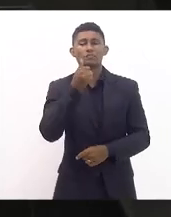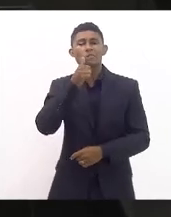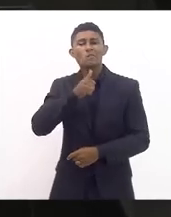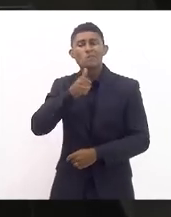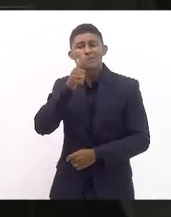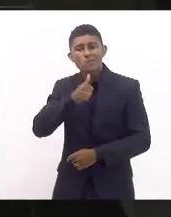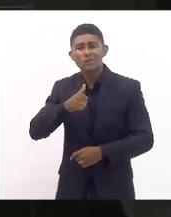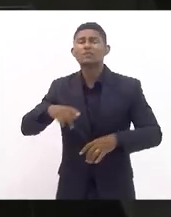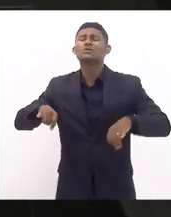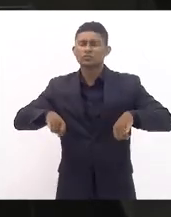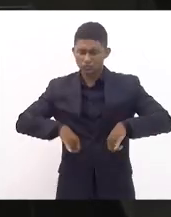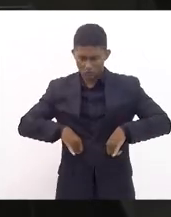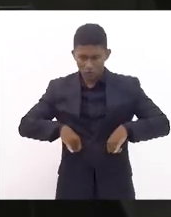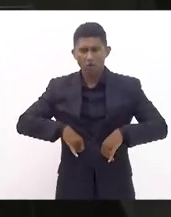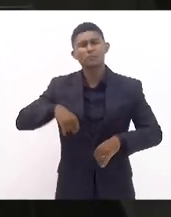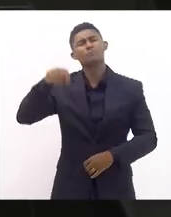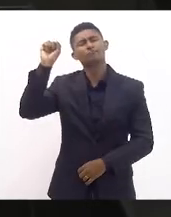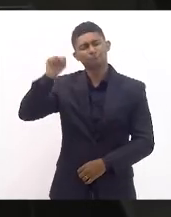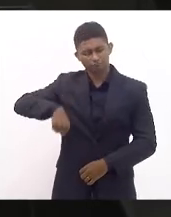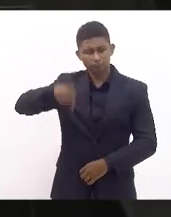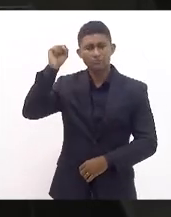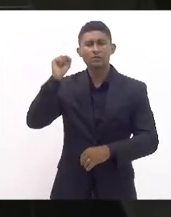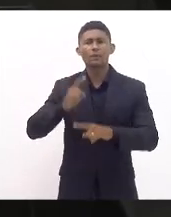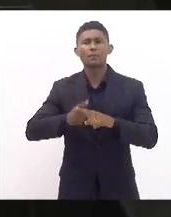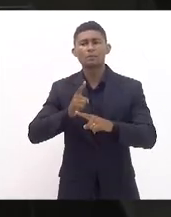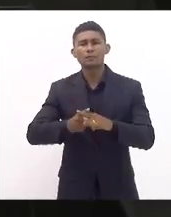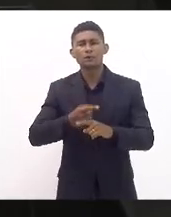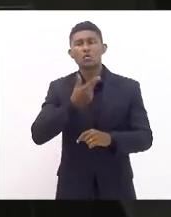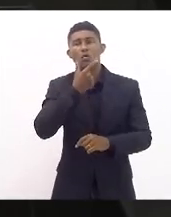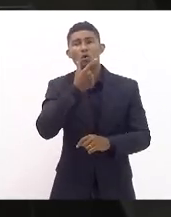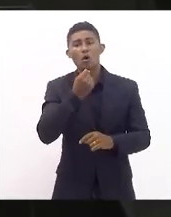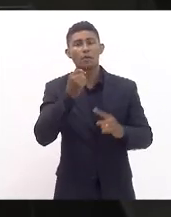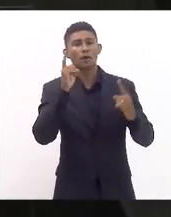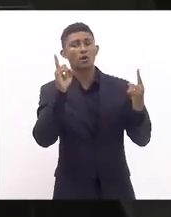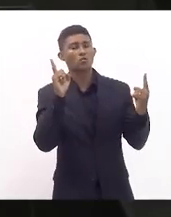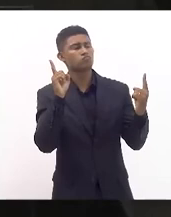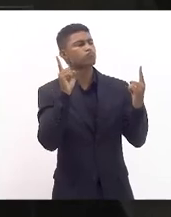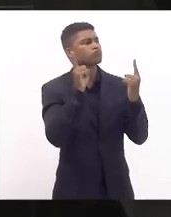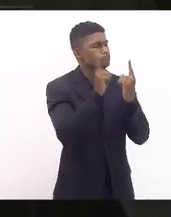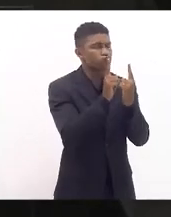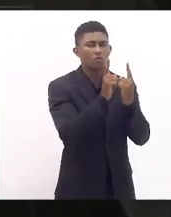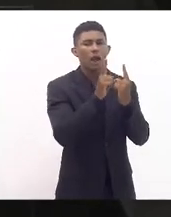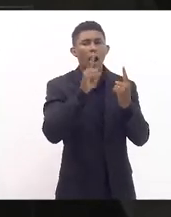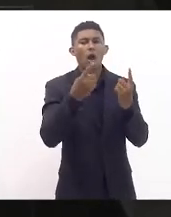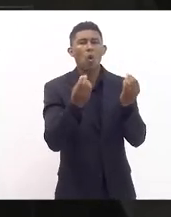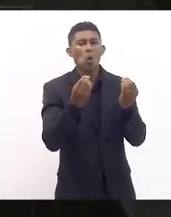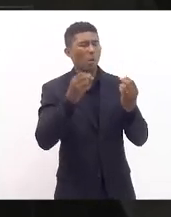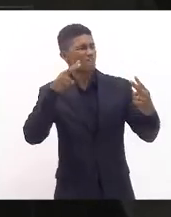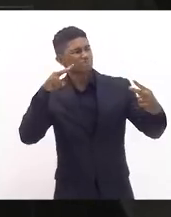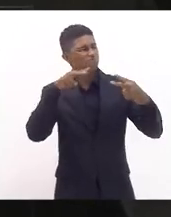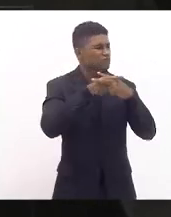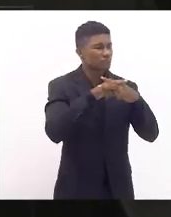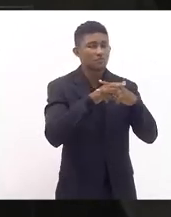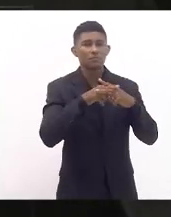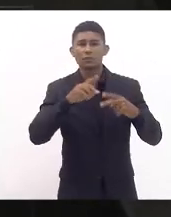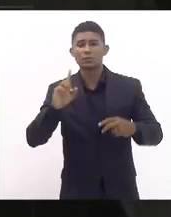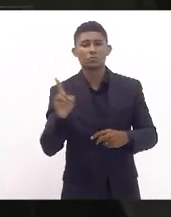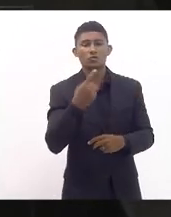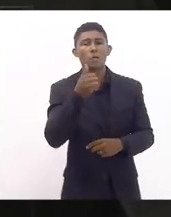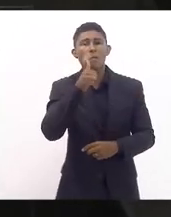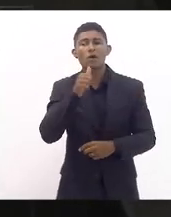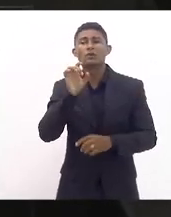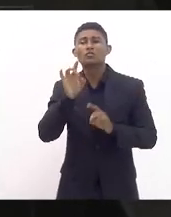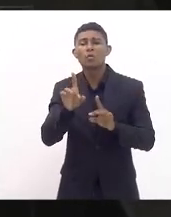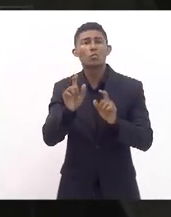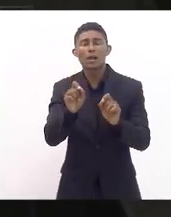temos e sofremos, sim. Porque quando um homem encara o outro, ele encara no braço. Mas nós, mulheres, só temos a